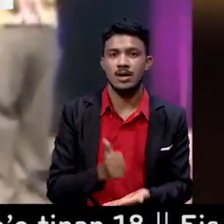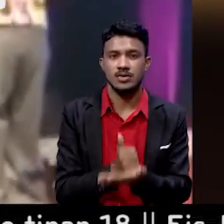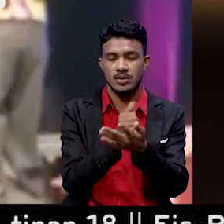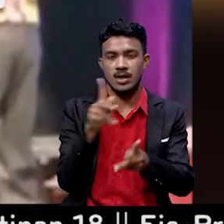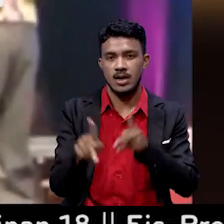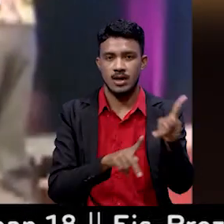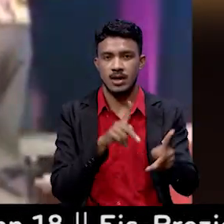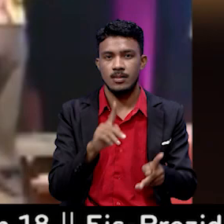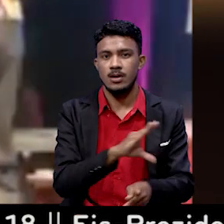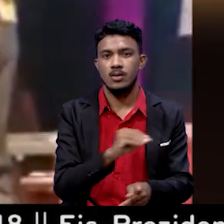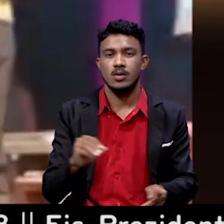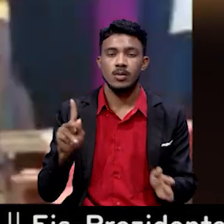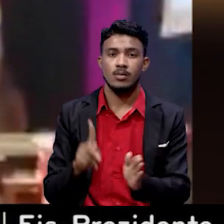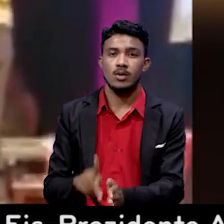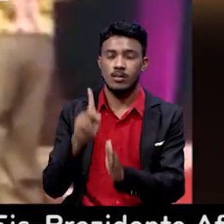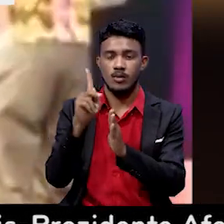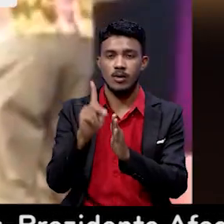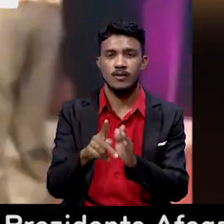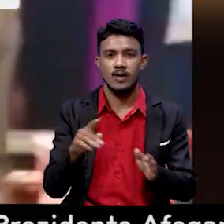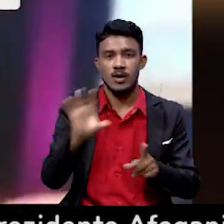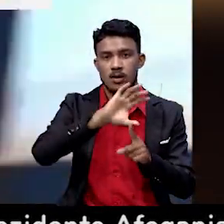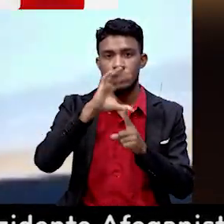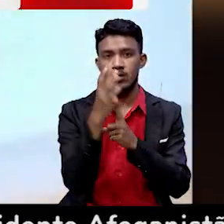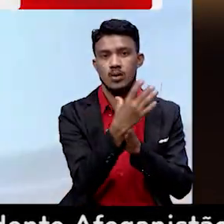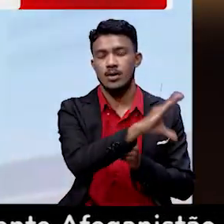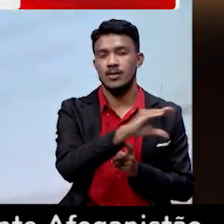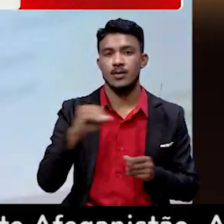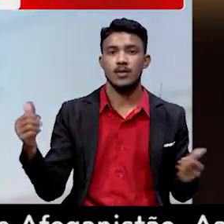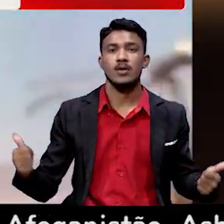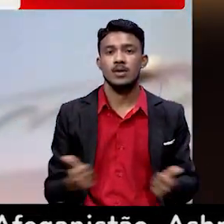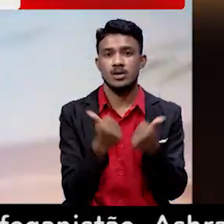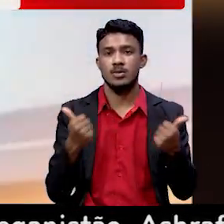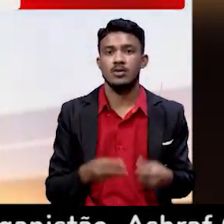comunidade, promove cultura ou atividade desportiva, fornece mos